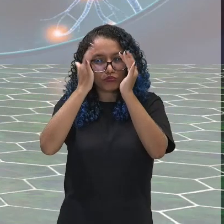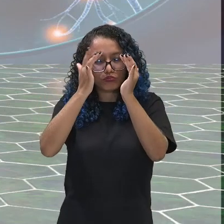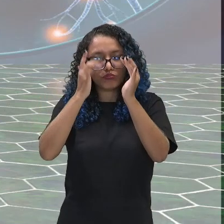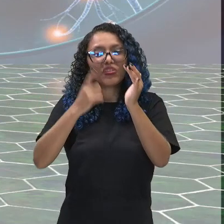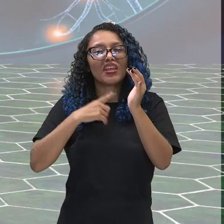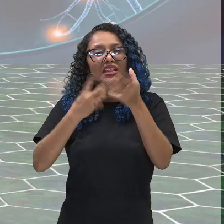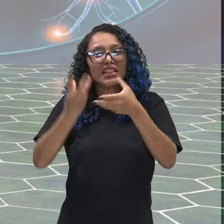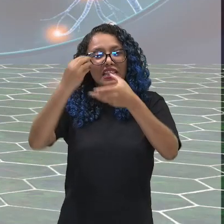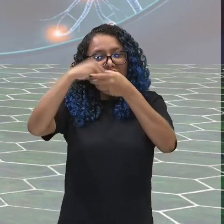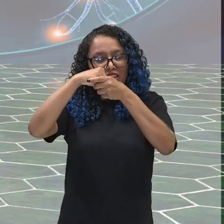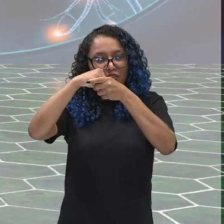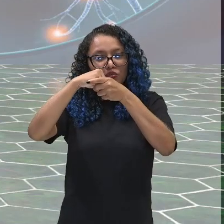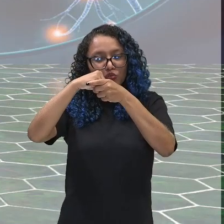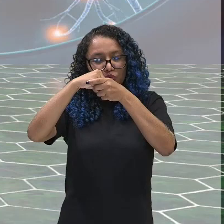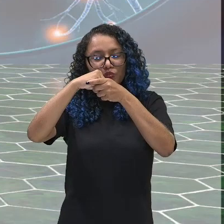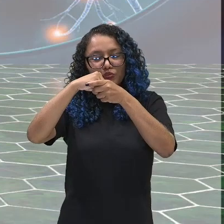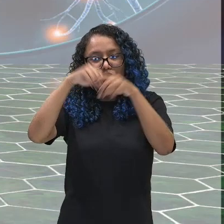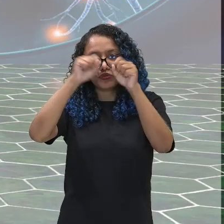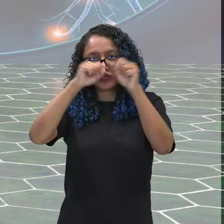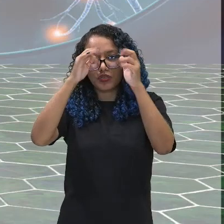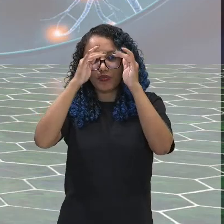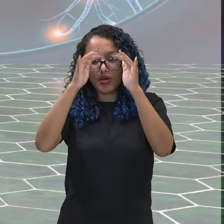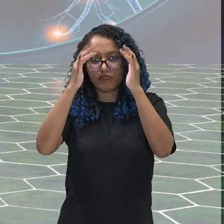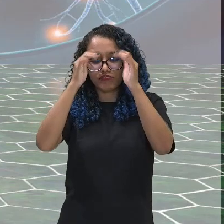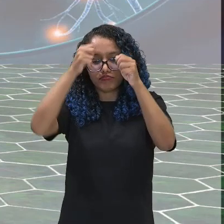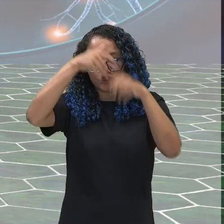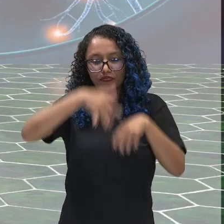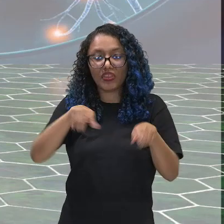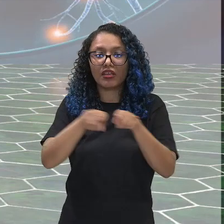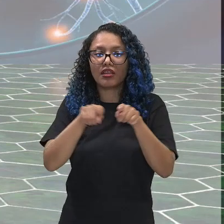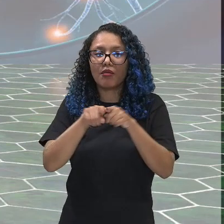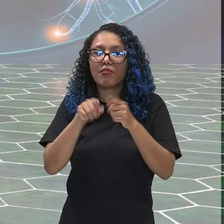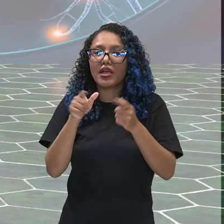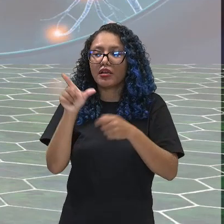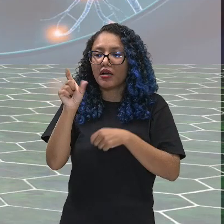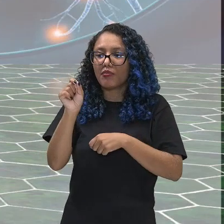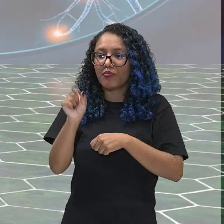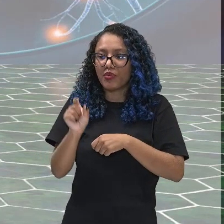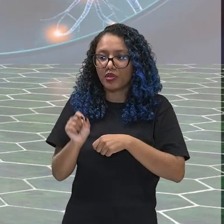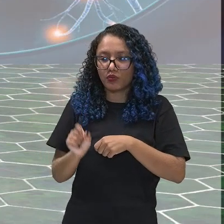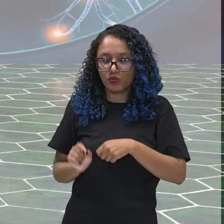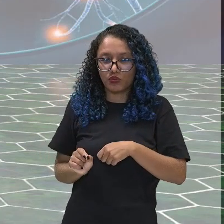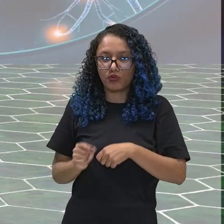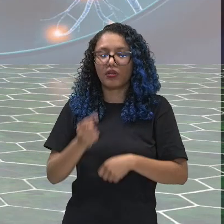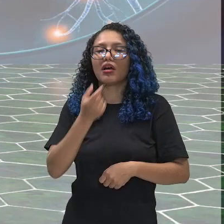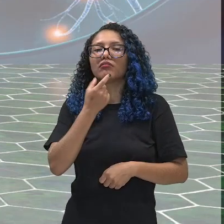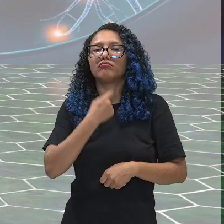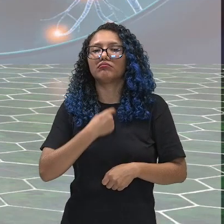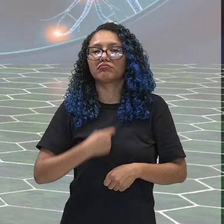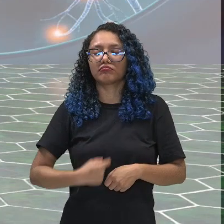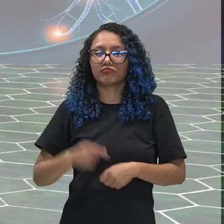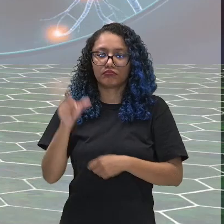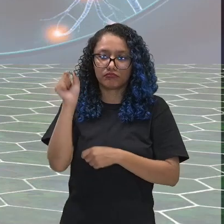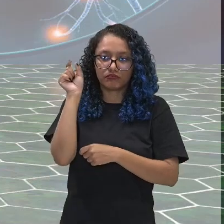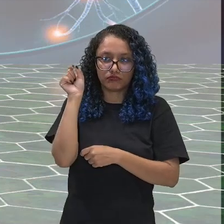sistema nervoso central juntamente com a medula espinhal, que está lá entre as